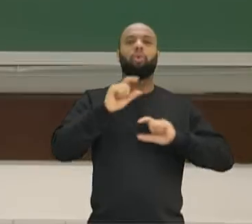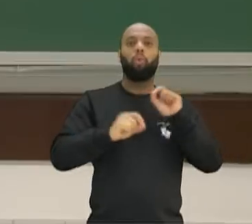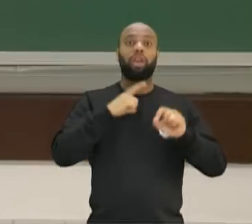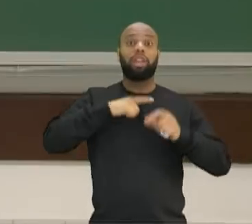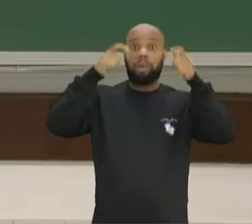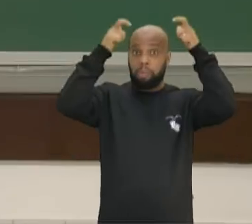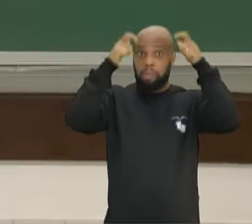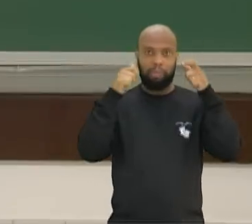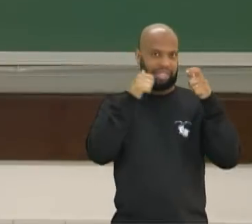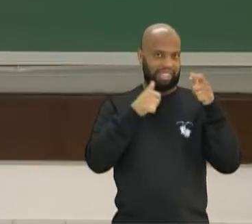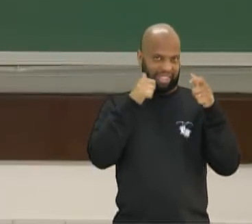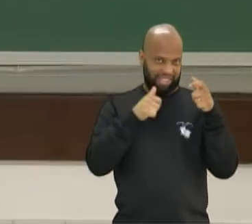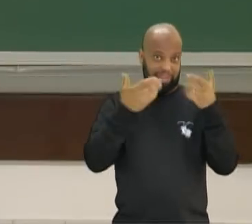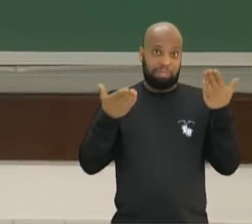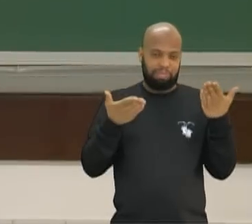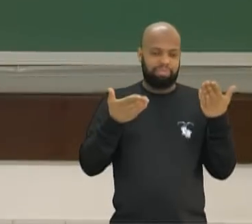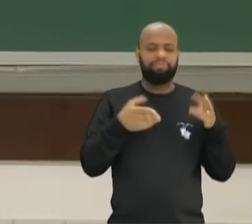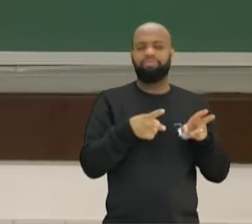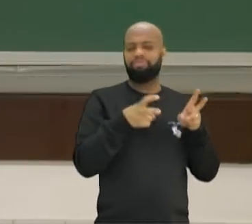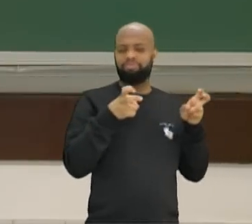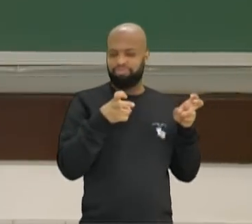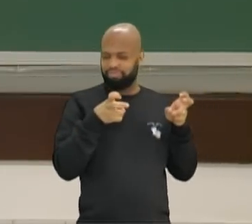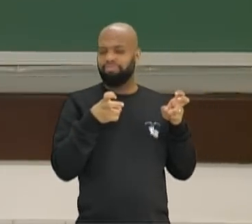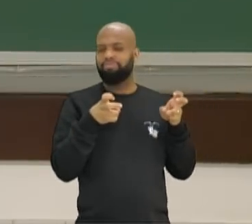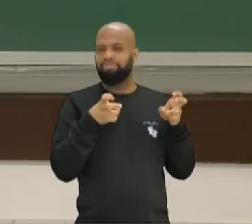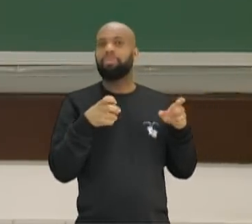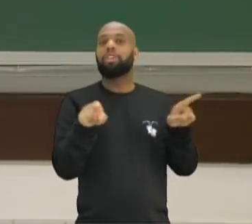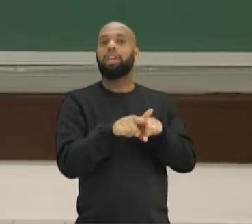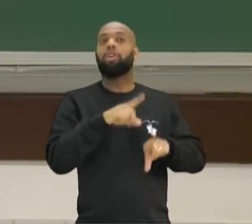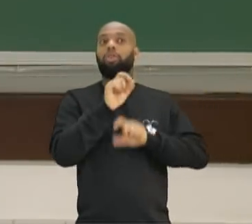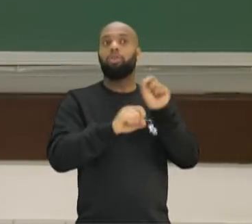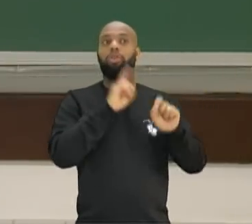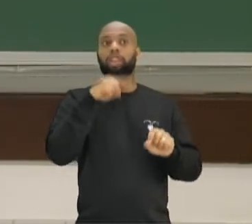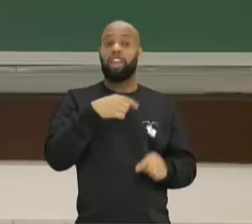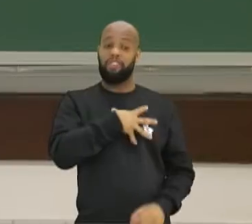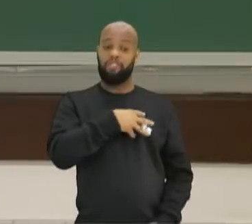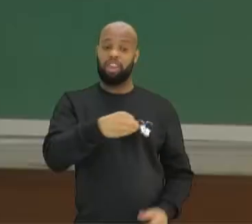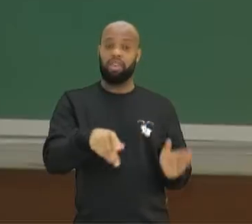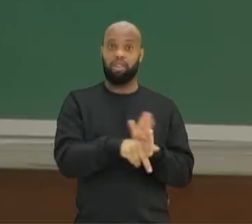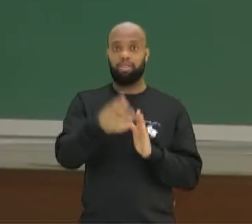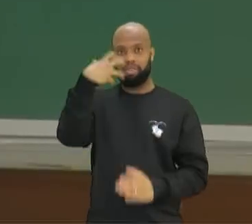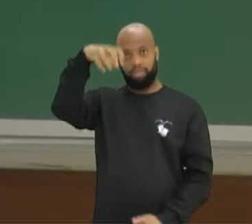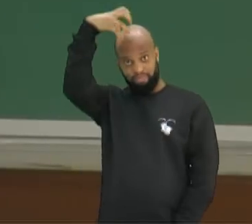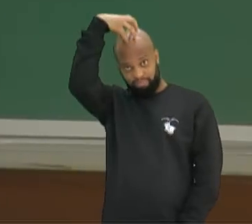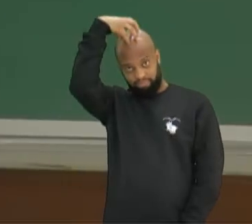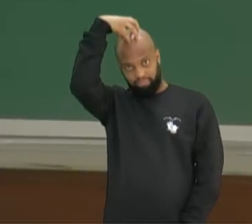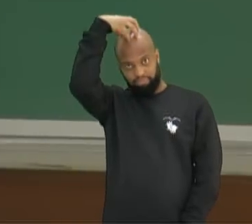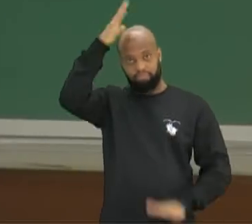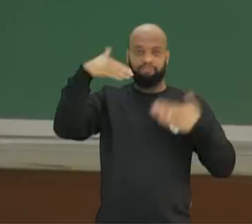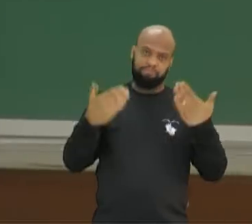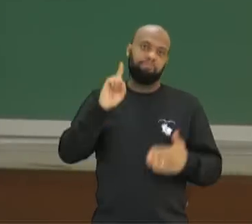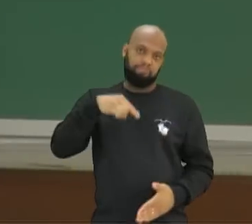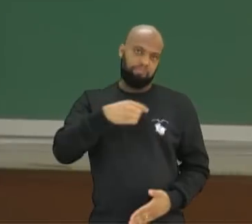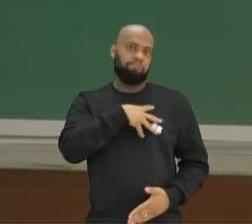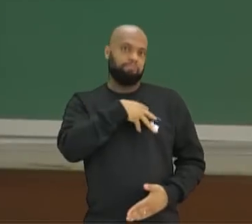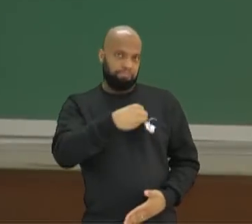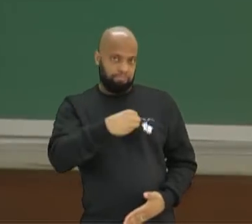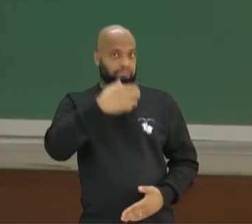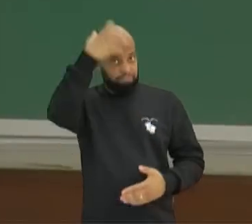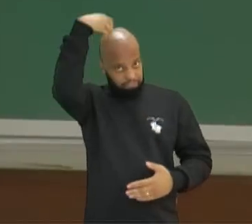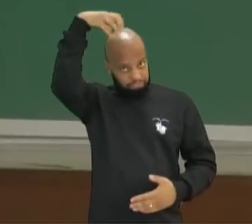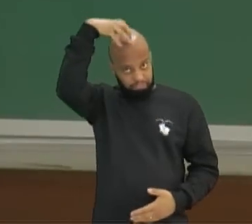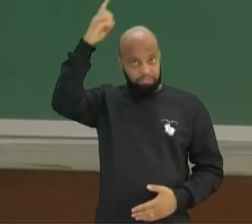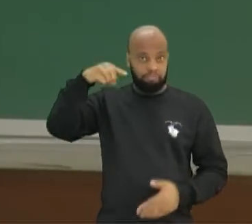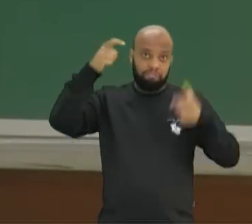princesa. E ali, já no início do texto, diz que é filha de rei. Filha de rei, logo vai ser uma